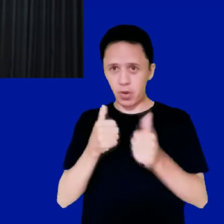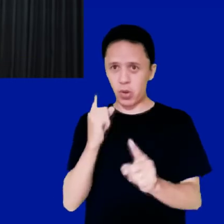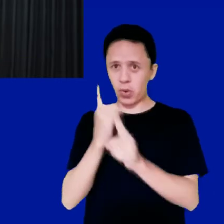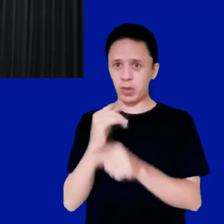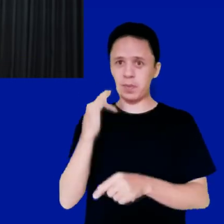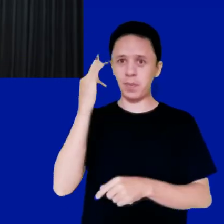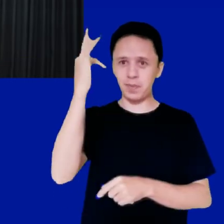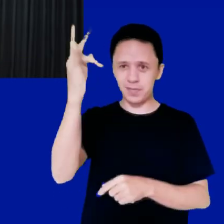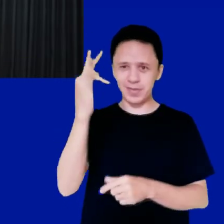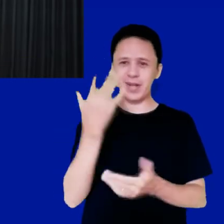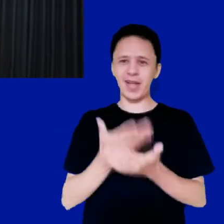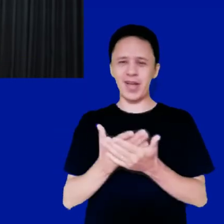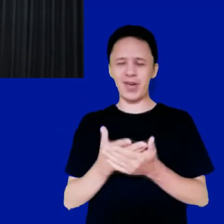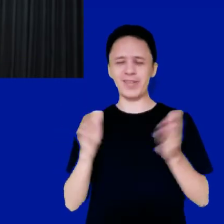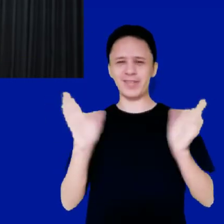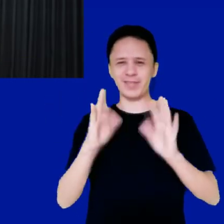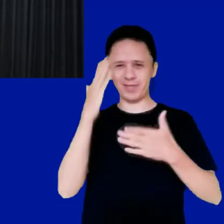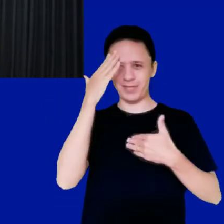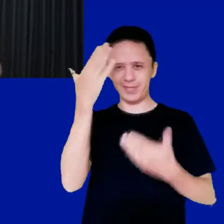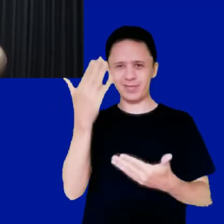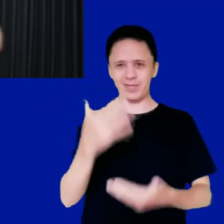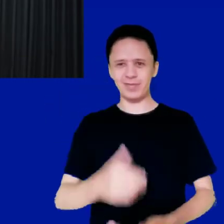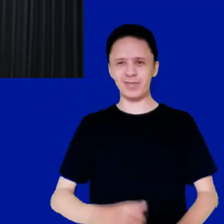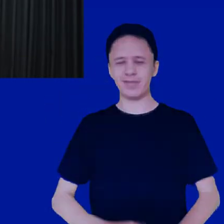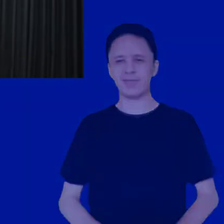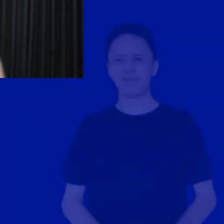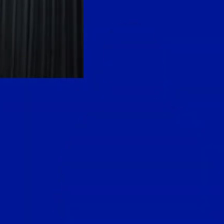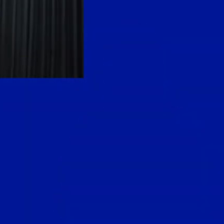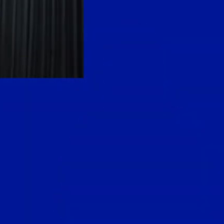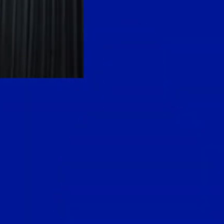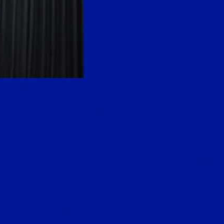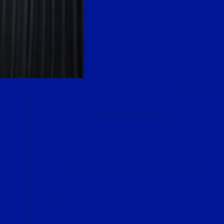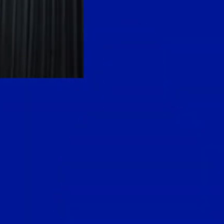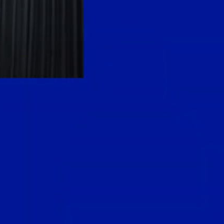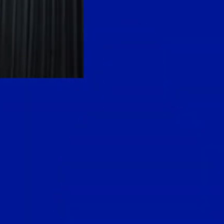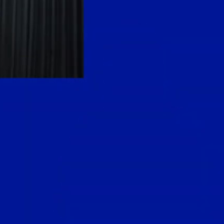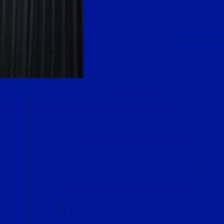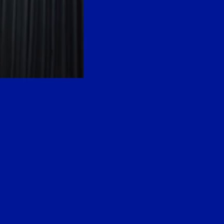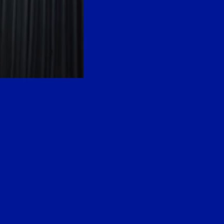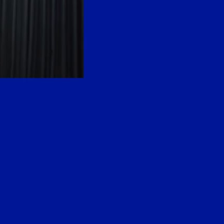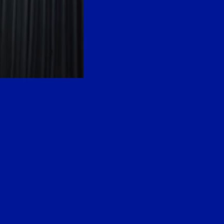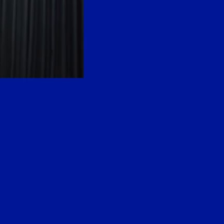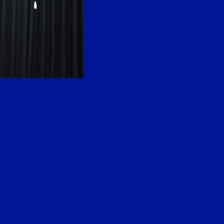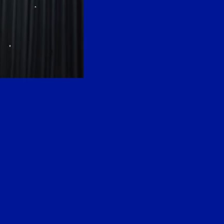gente tá aberto a sugestões também, tá bom? Vejo você na próxima aula. Valeu, obrigado.